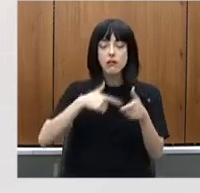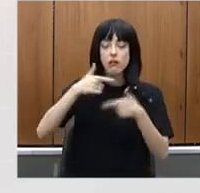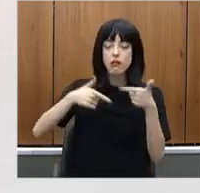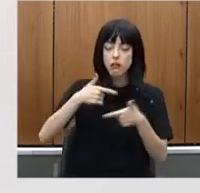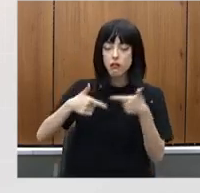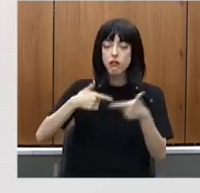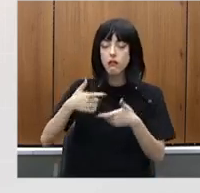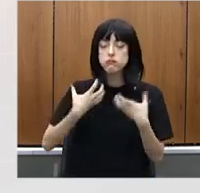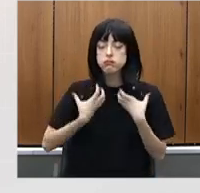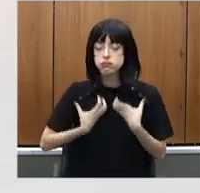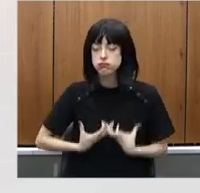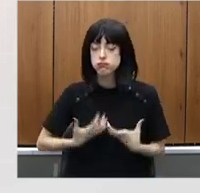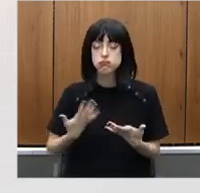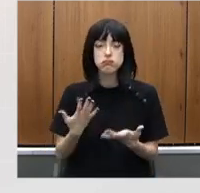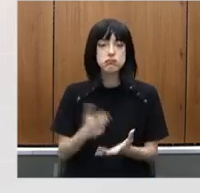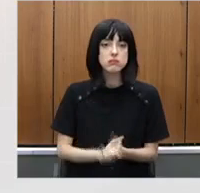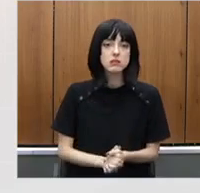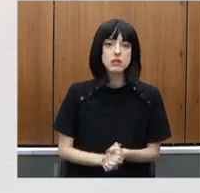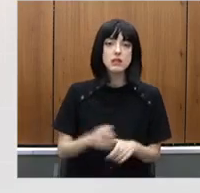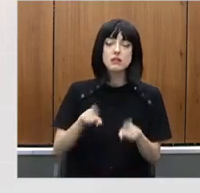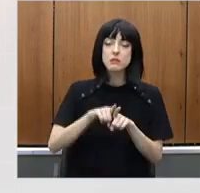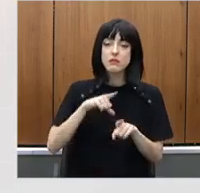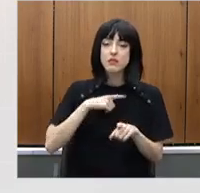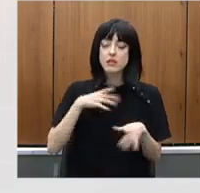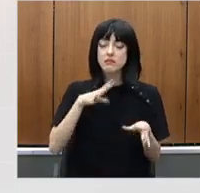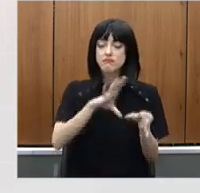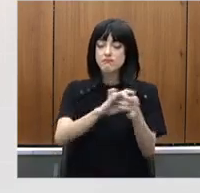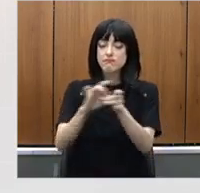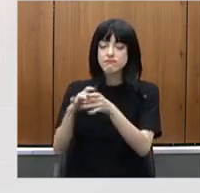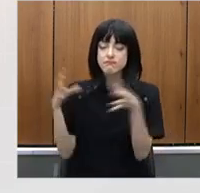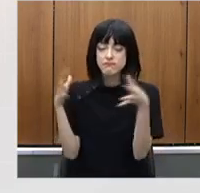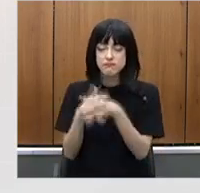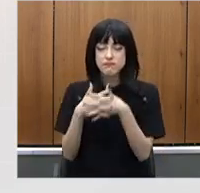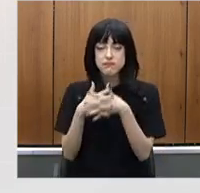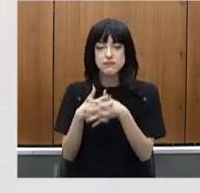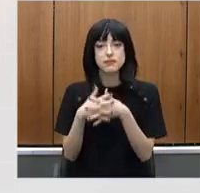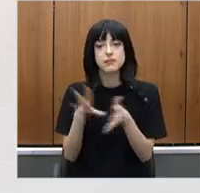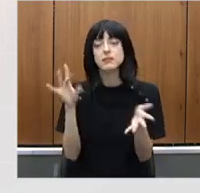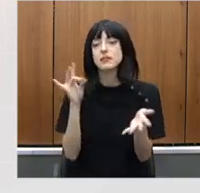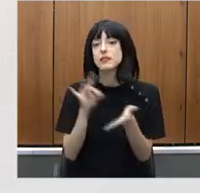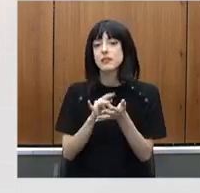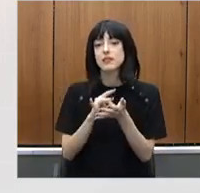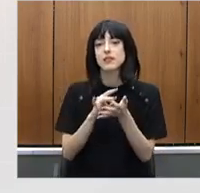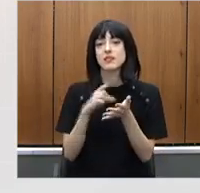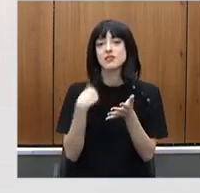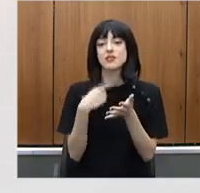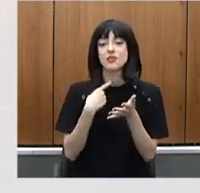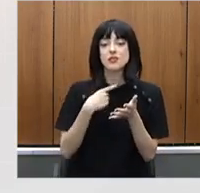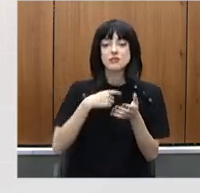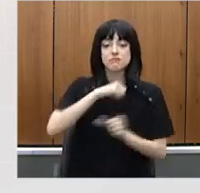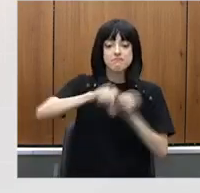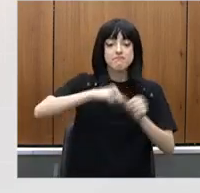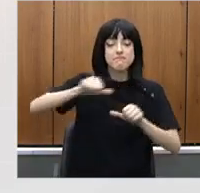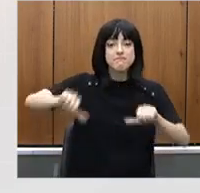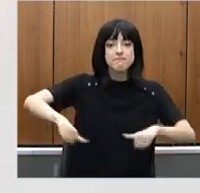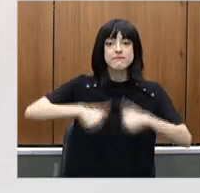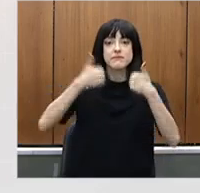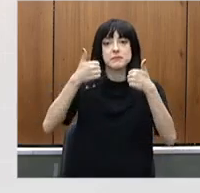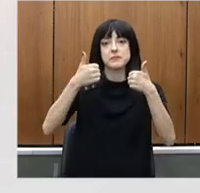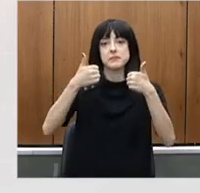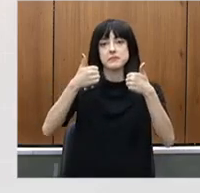atuação como Varginha como Itajubá e outros aí a realidade que a gente transformou aqui né se a gente pegar